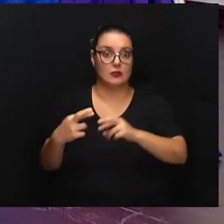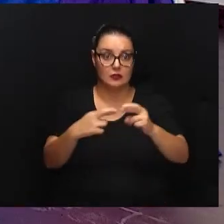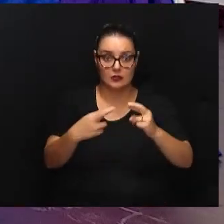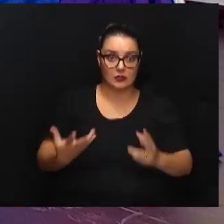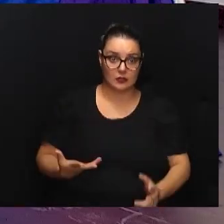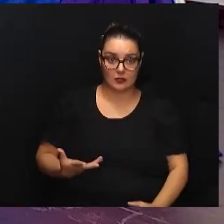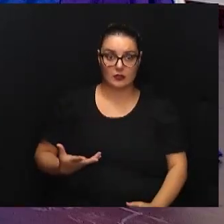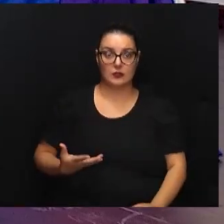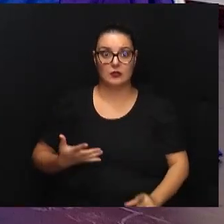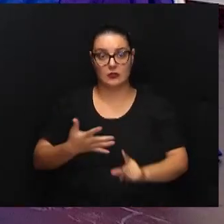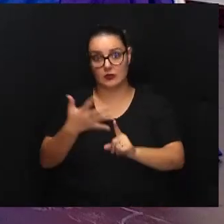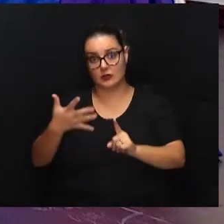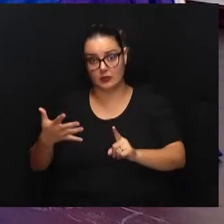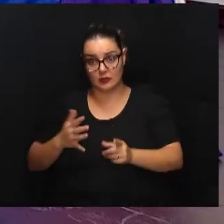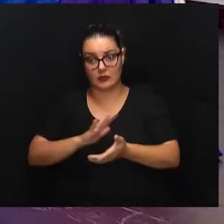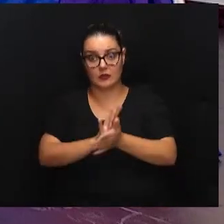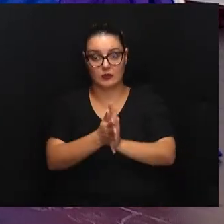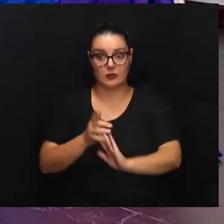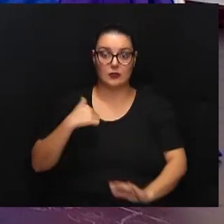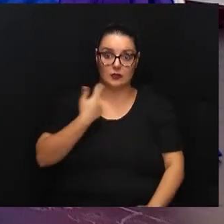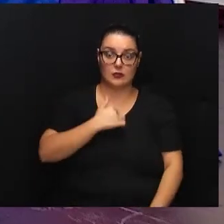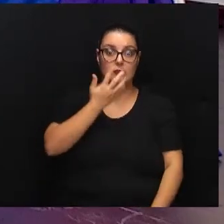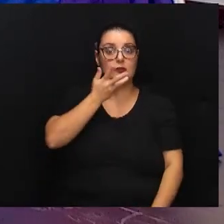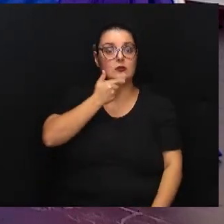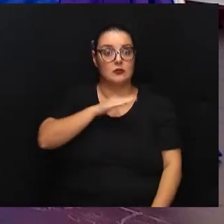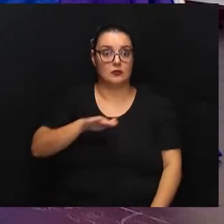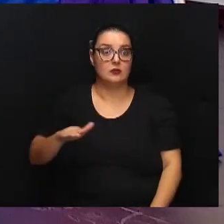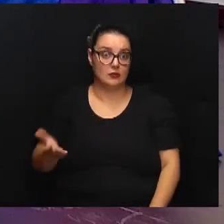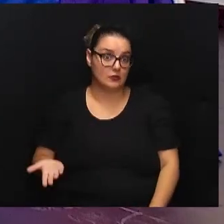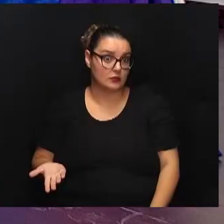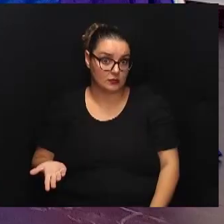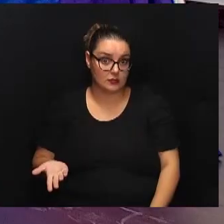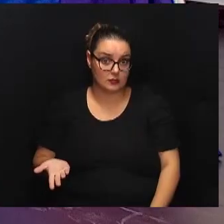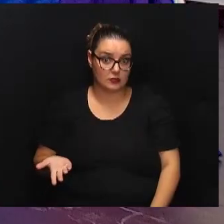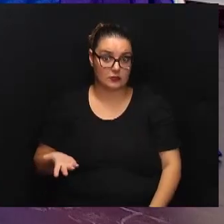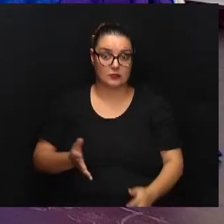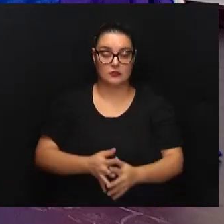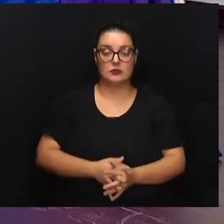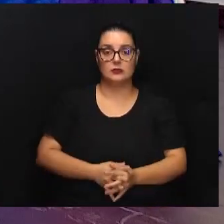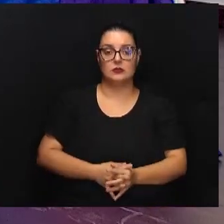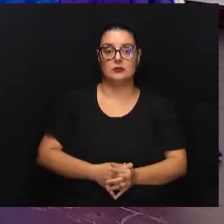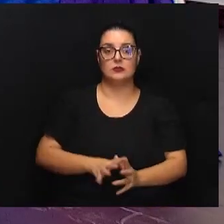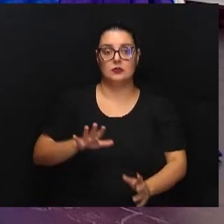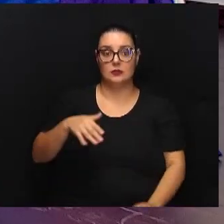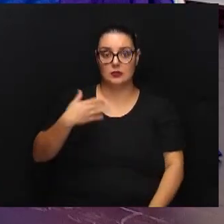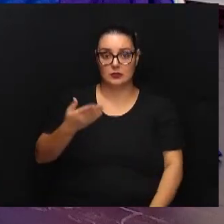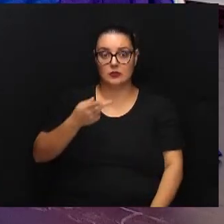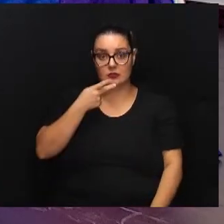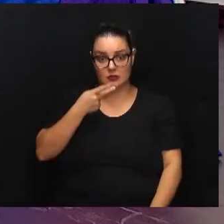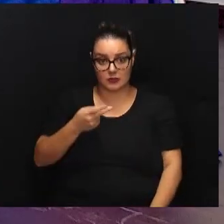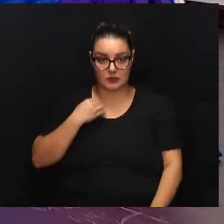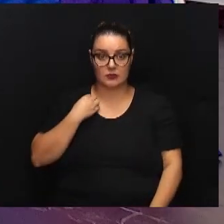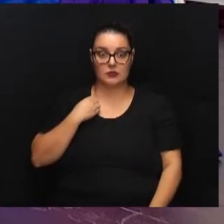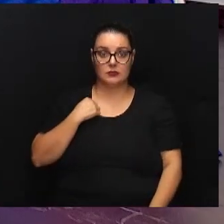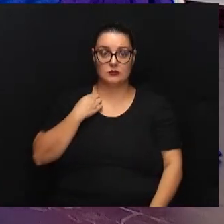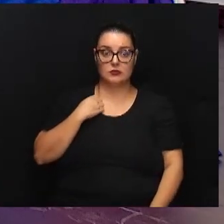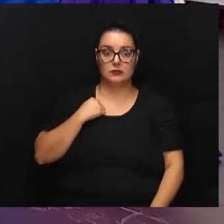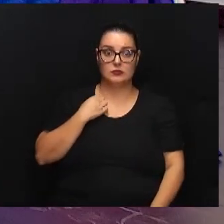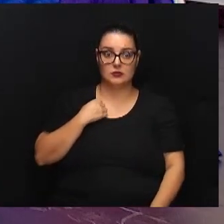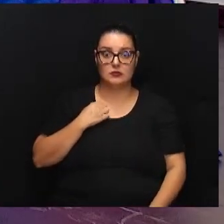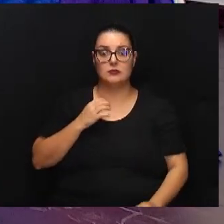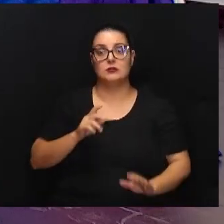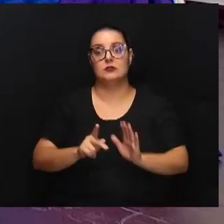crianças. Então, quando a gente diz disso, né, quando a gente diz desses projetos e de trazer isso à pauta,